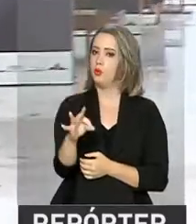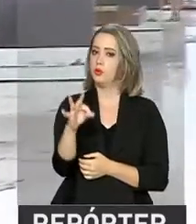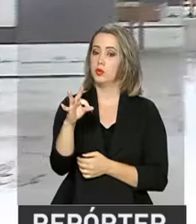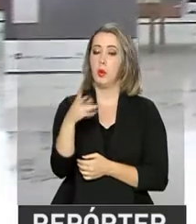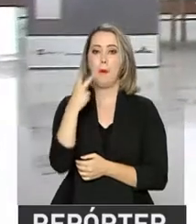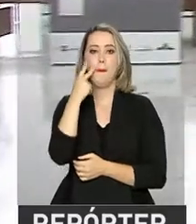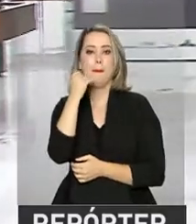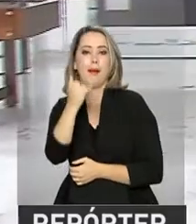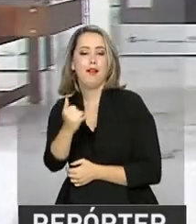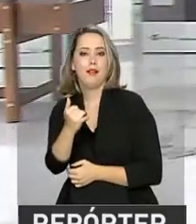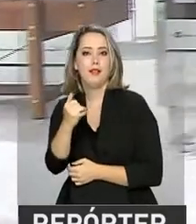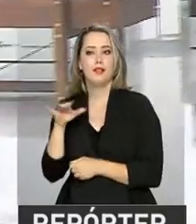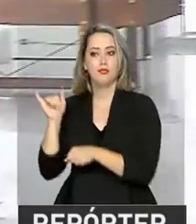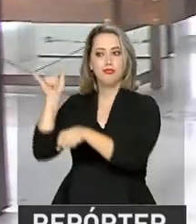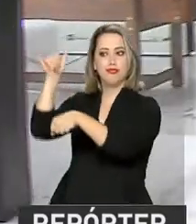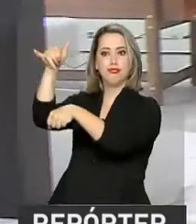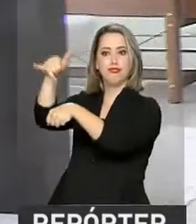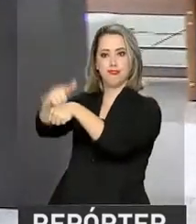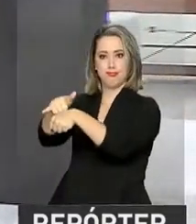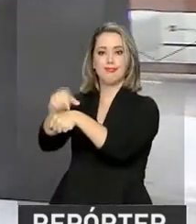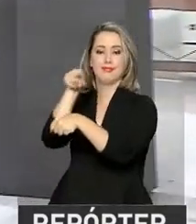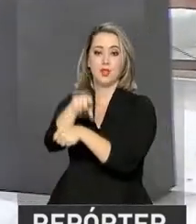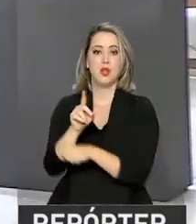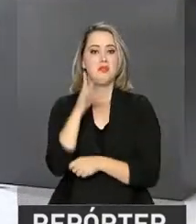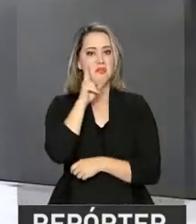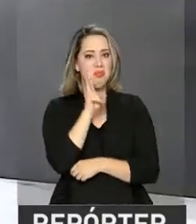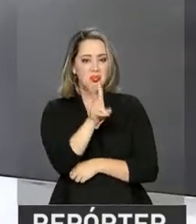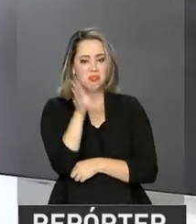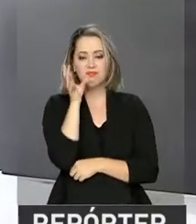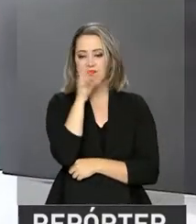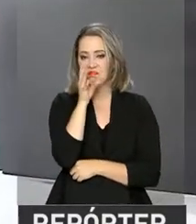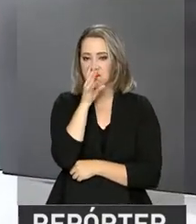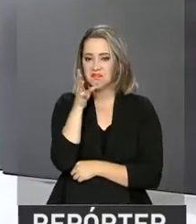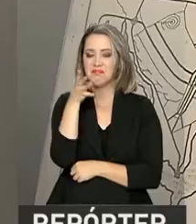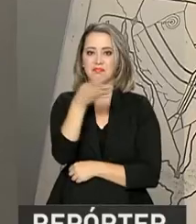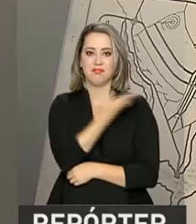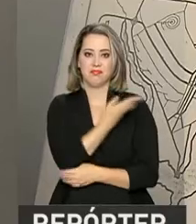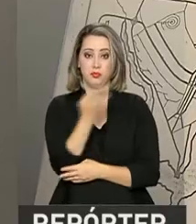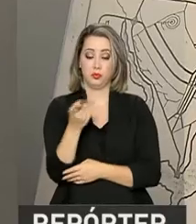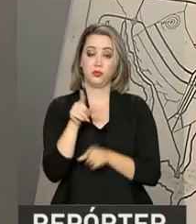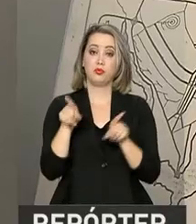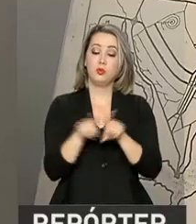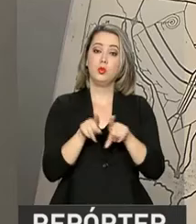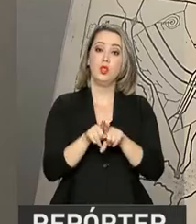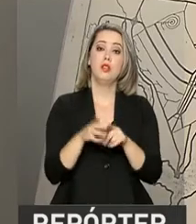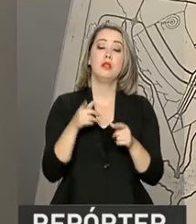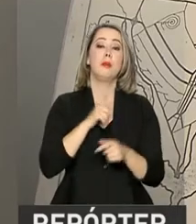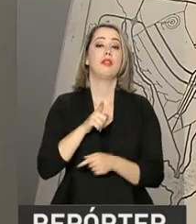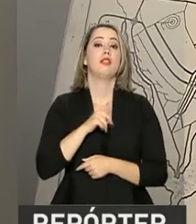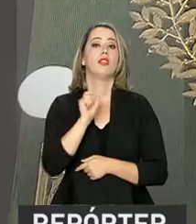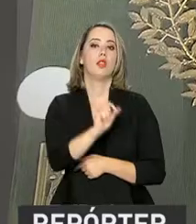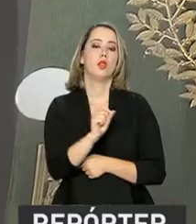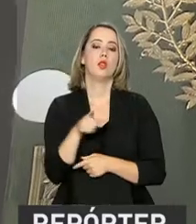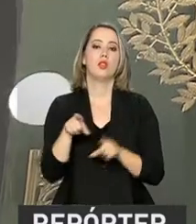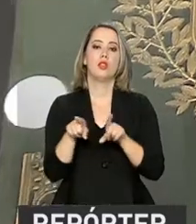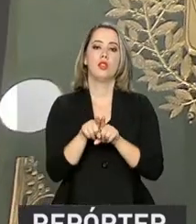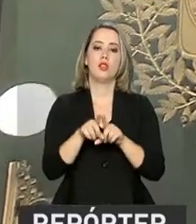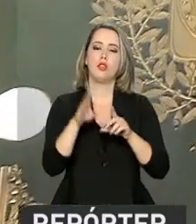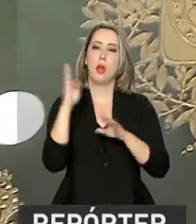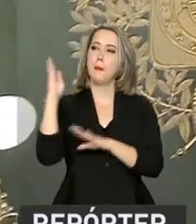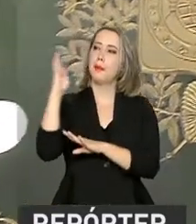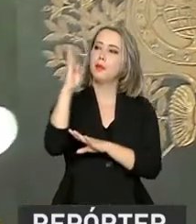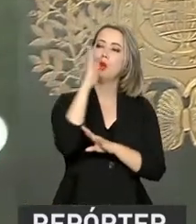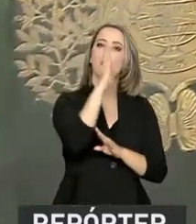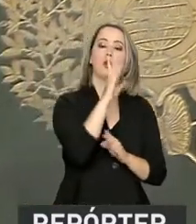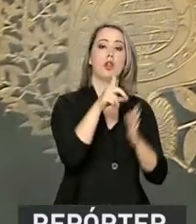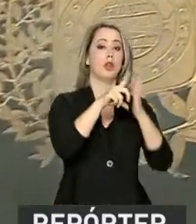podem ser conferidas pelo público na exposição brasília brasília a mostra também conta com acervo da biblioteca do